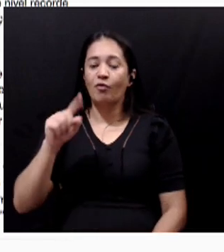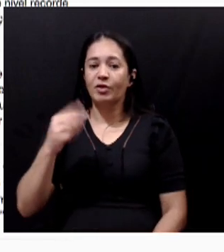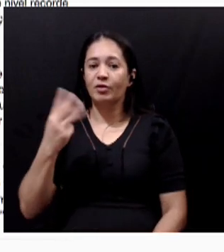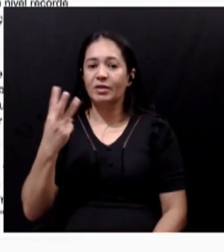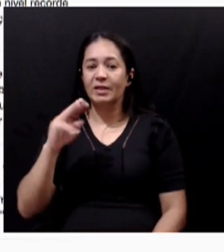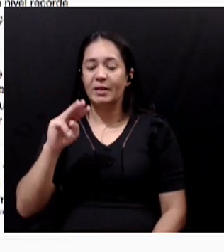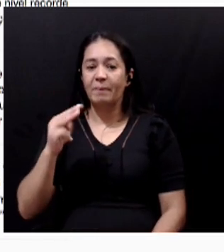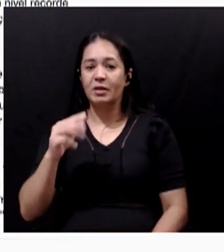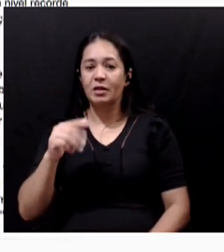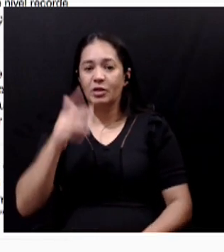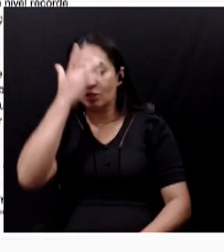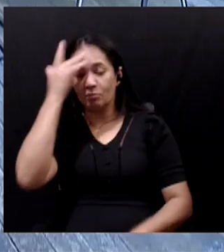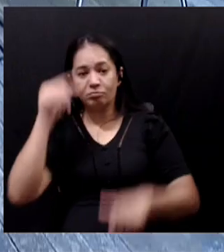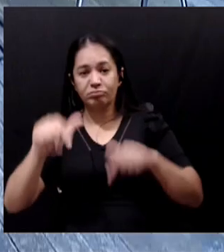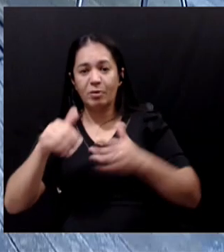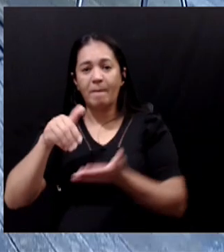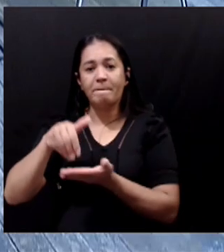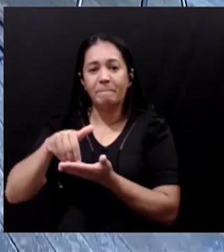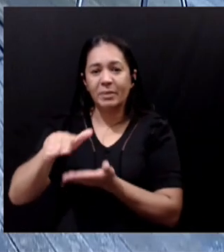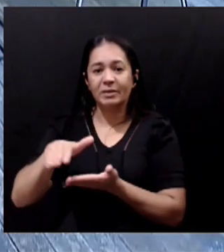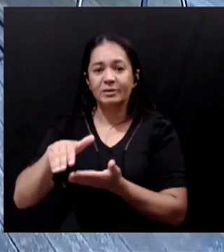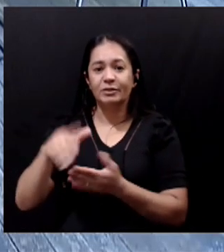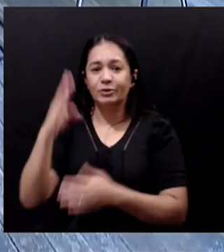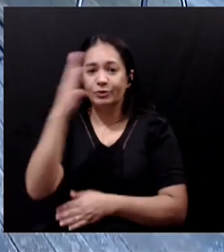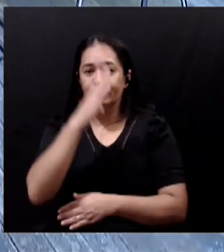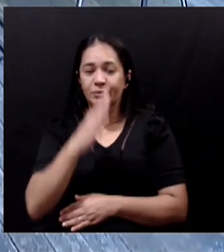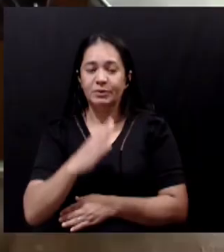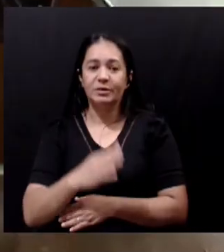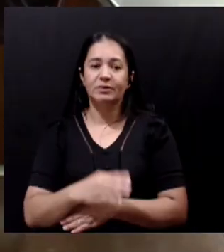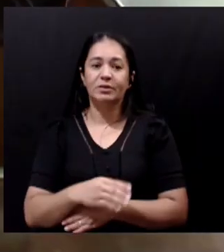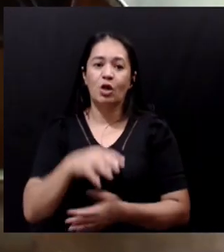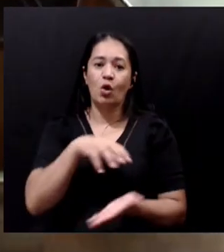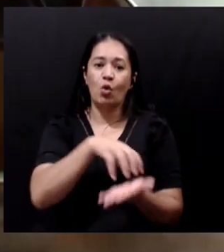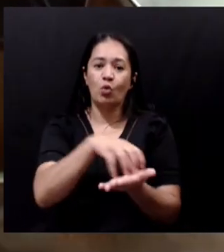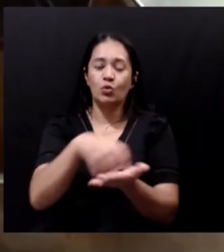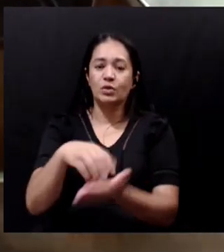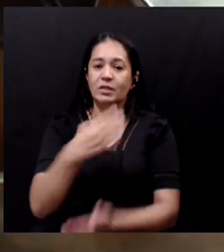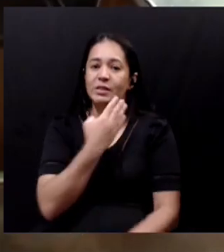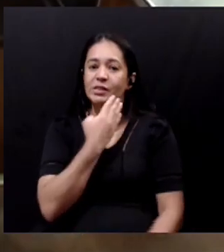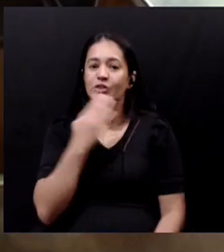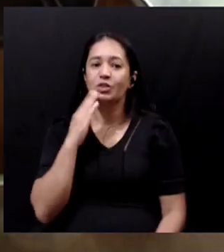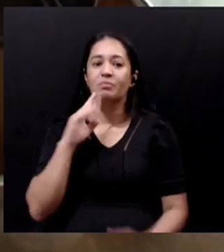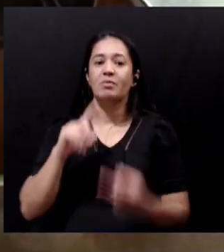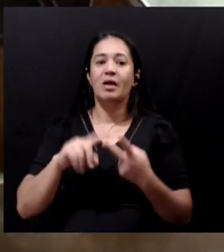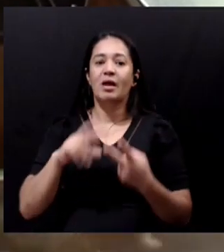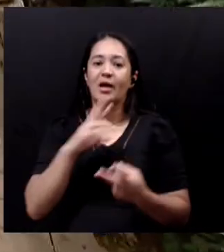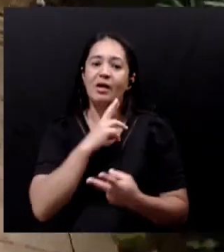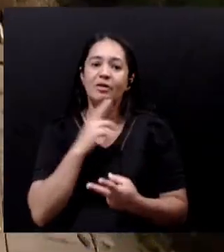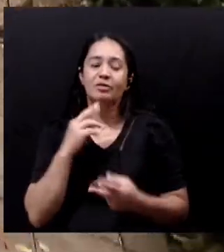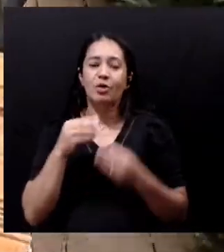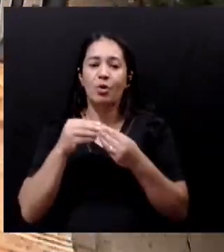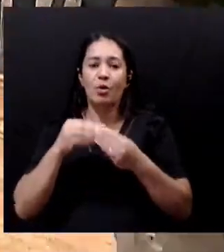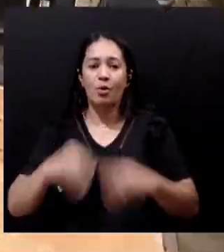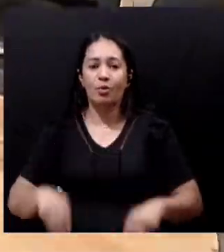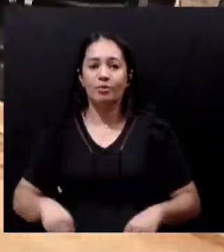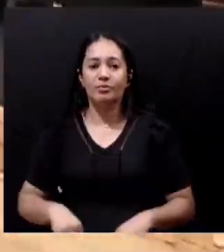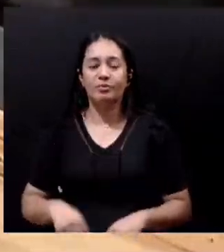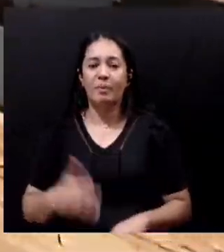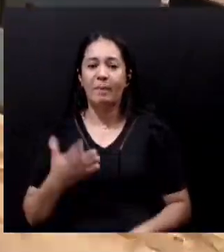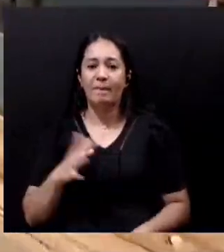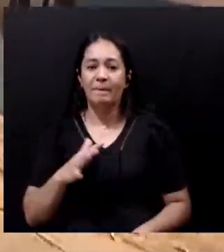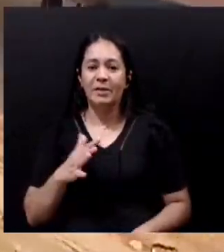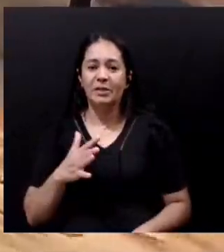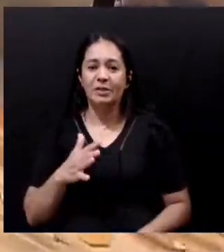foram demitidos no país. O setor de bares e restaurantes teve um prejuízo de arrecadação de mais